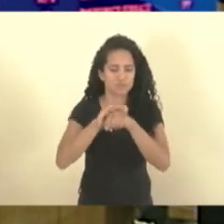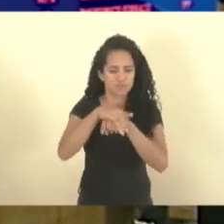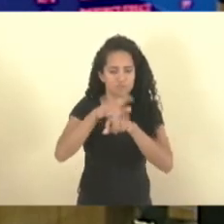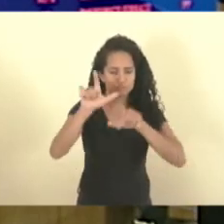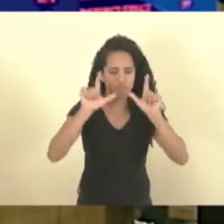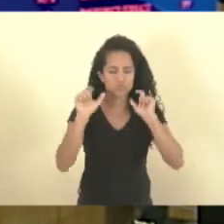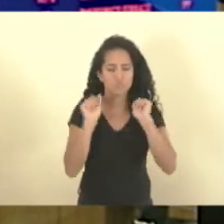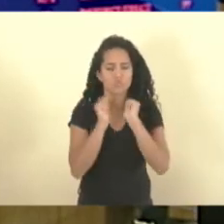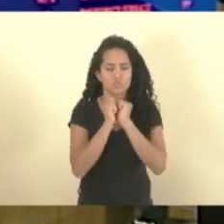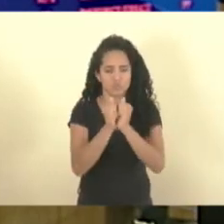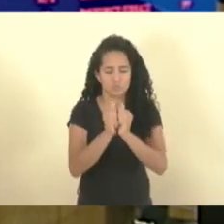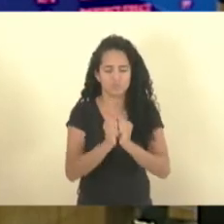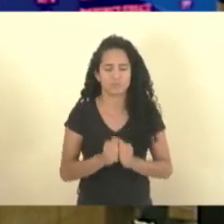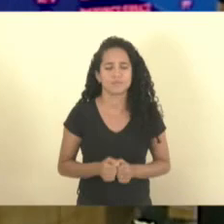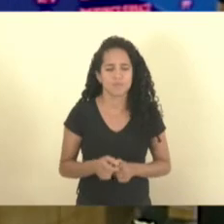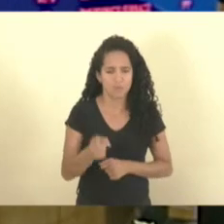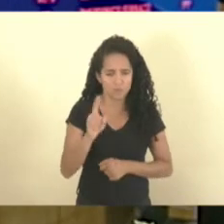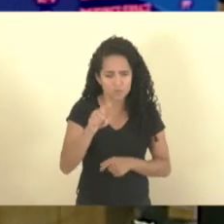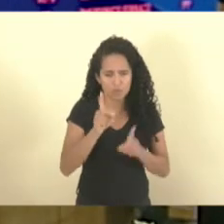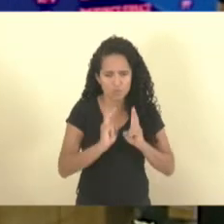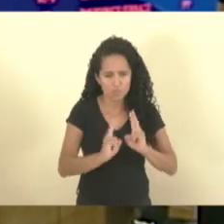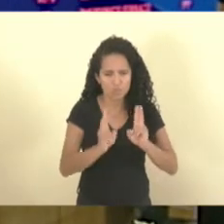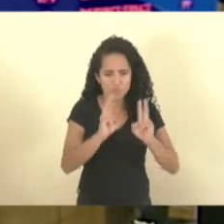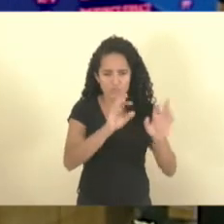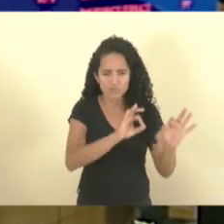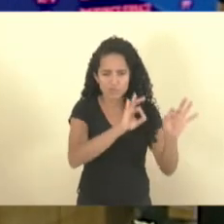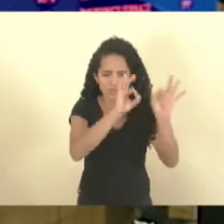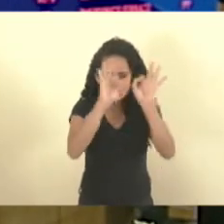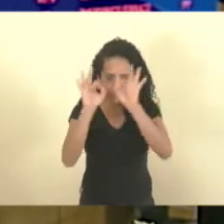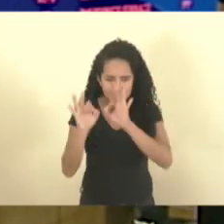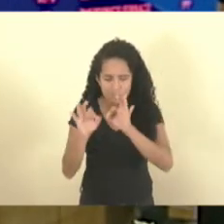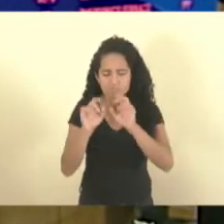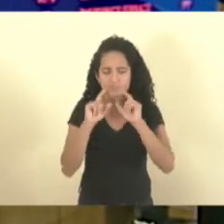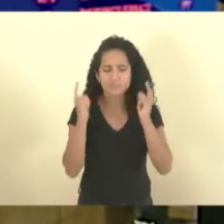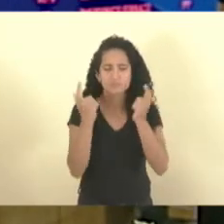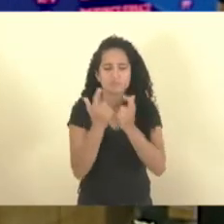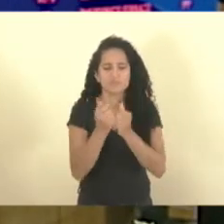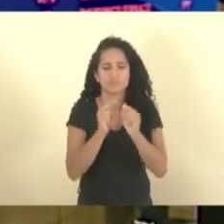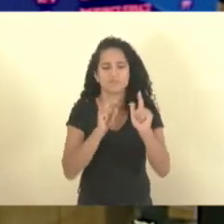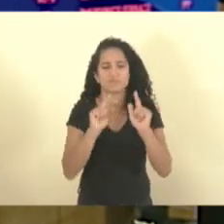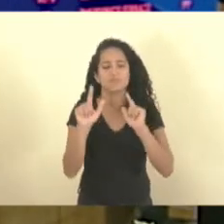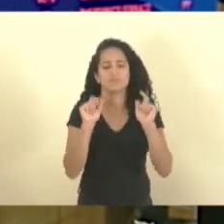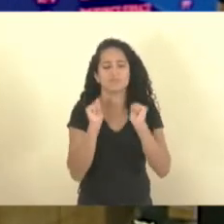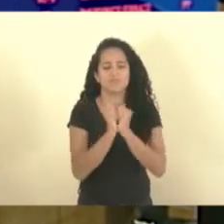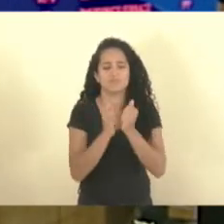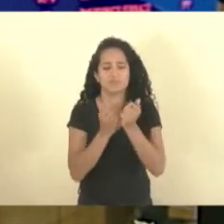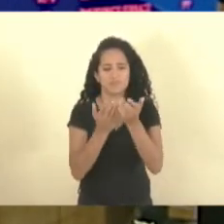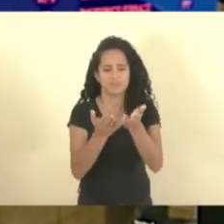Jornal Panorama. Continue com a nossa programação, TV Assembleia, mais perto de você.